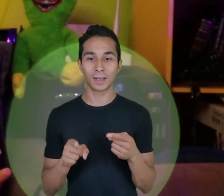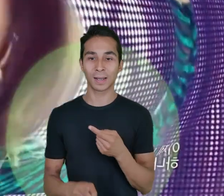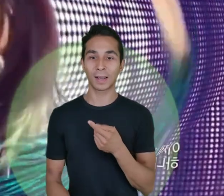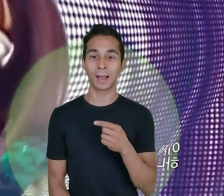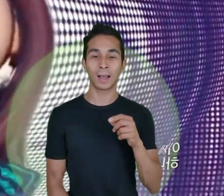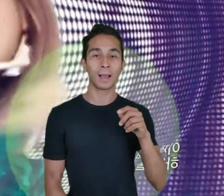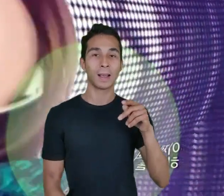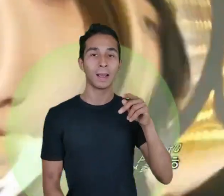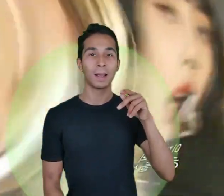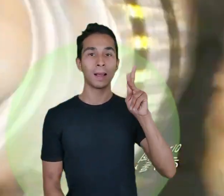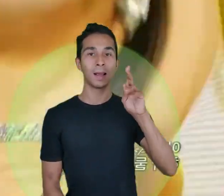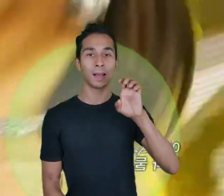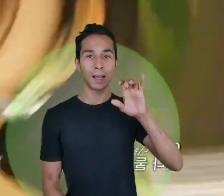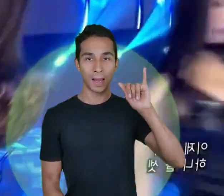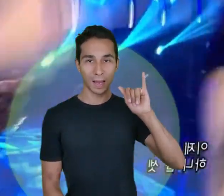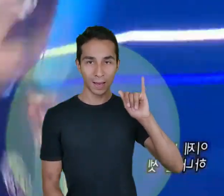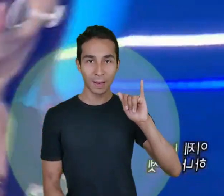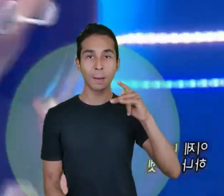K-pop.